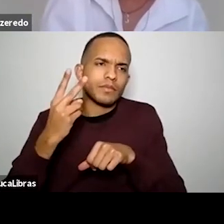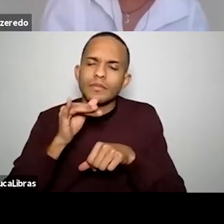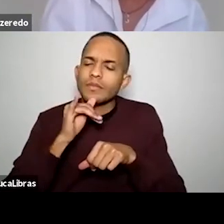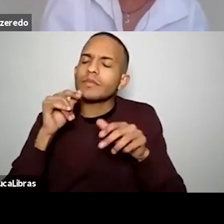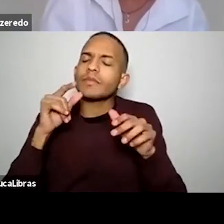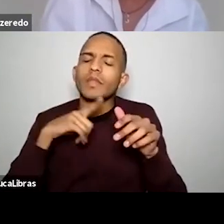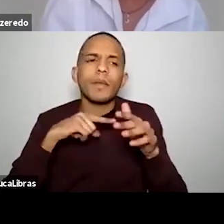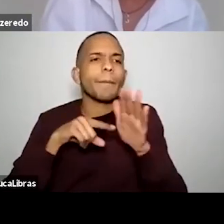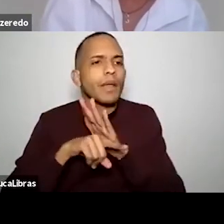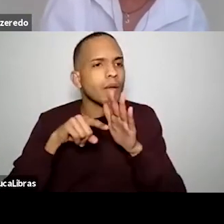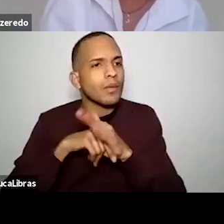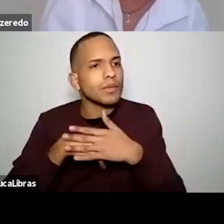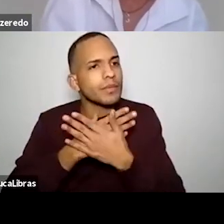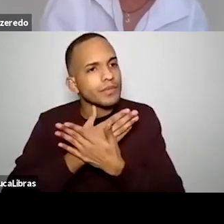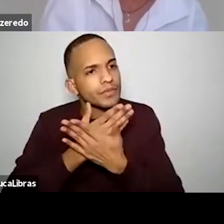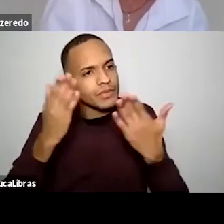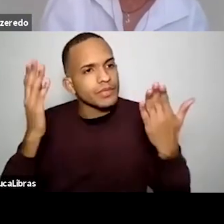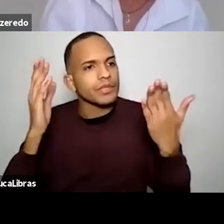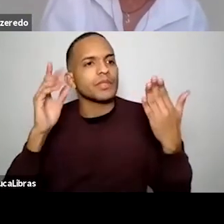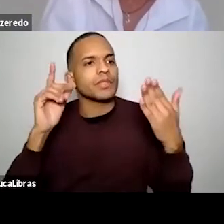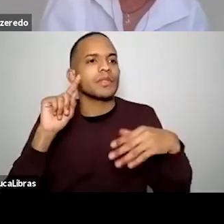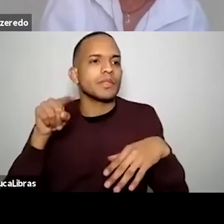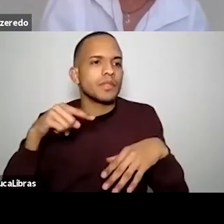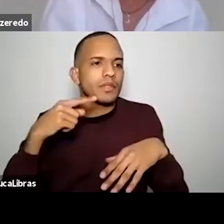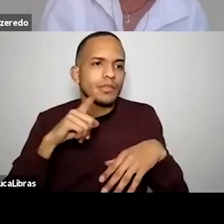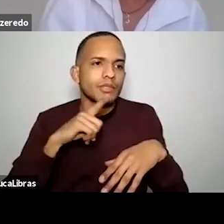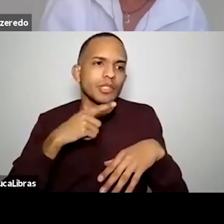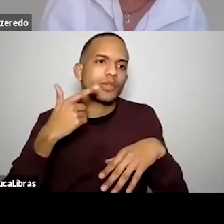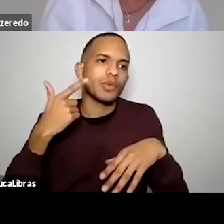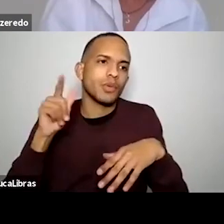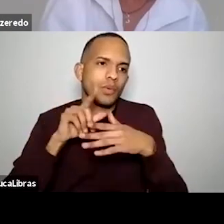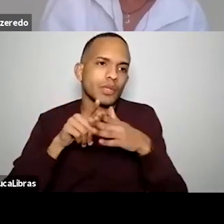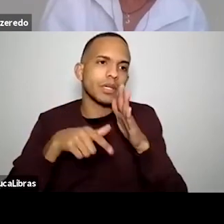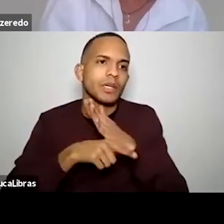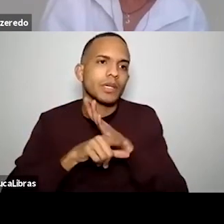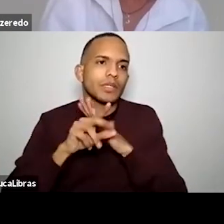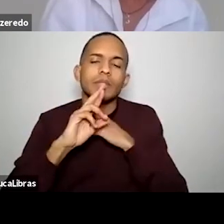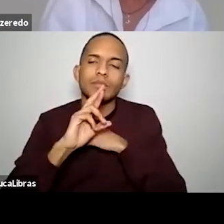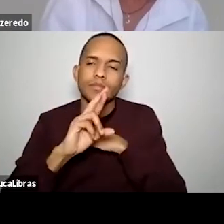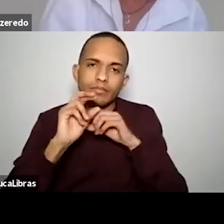reflexões para vocês, e depois eu tenho uma outra antes de vocês responderem, tá bom?